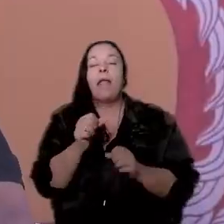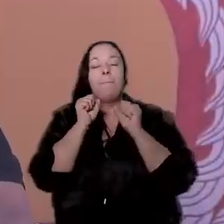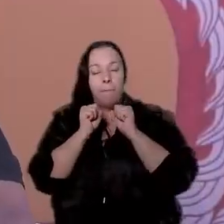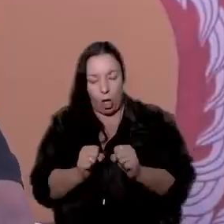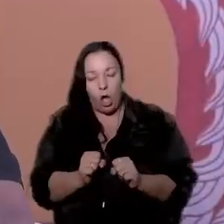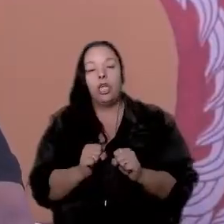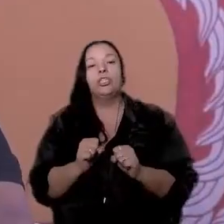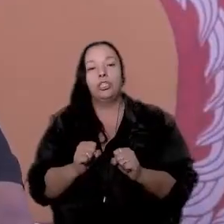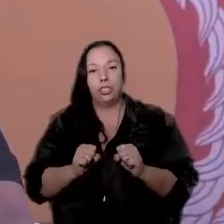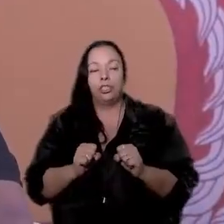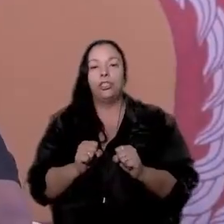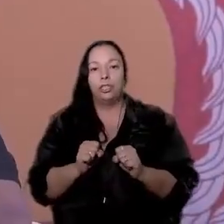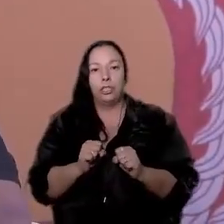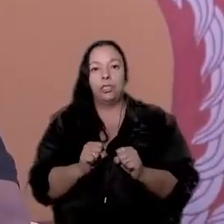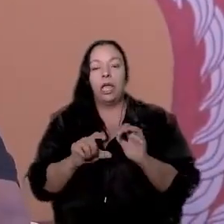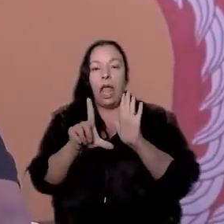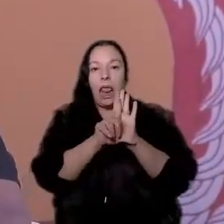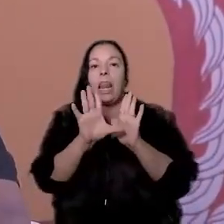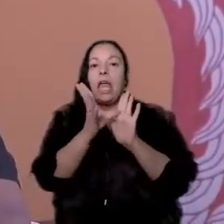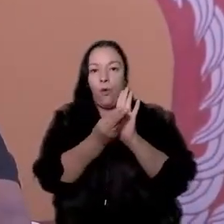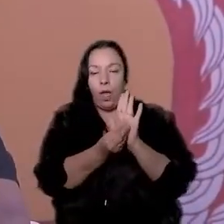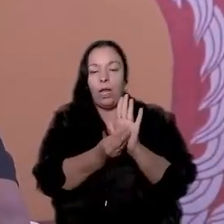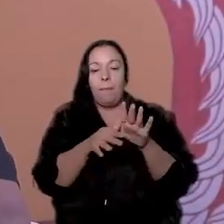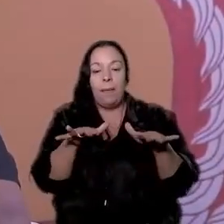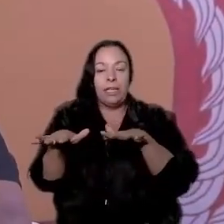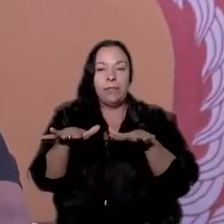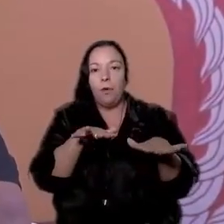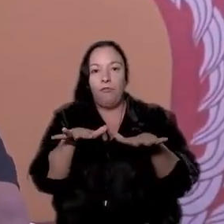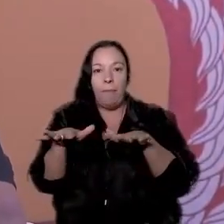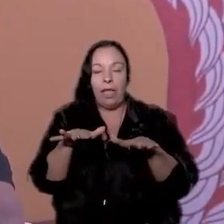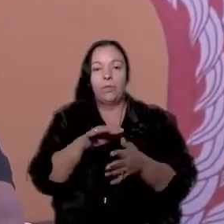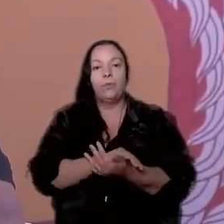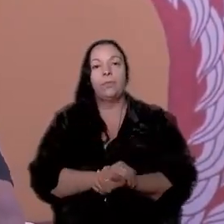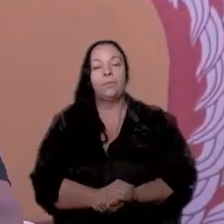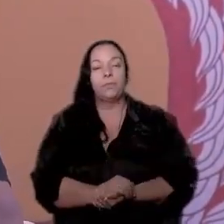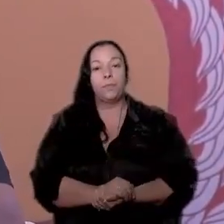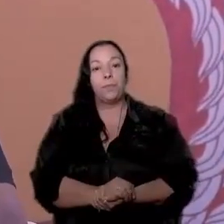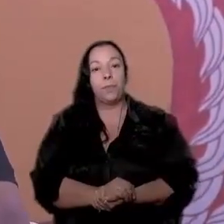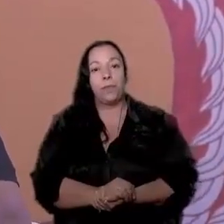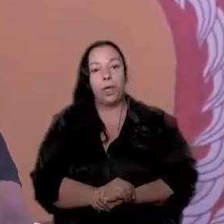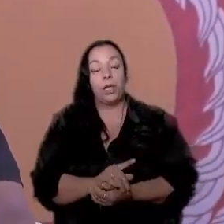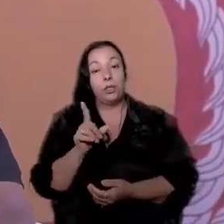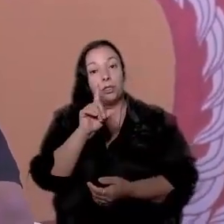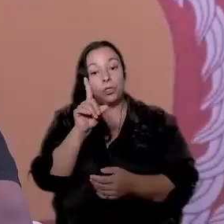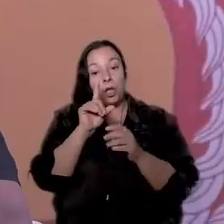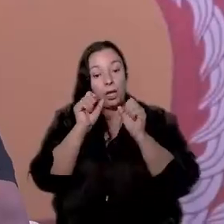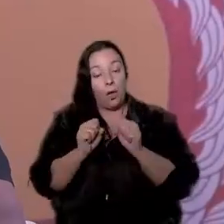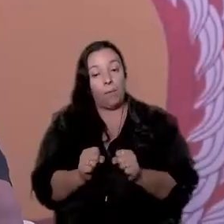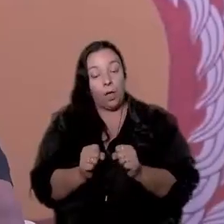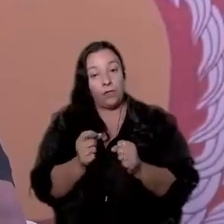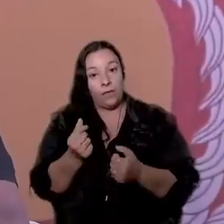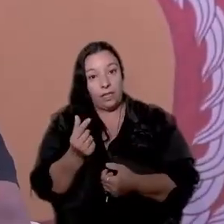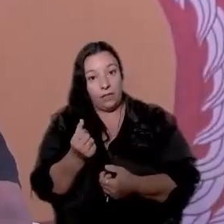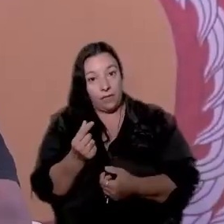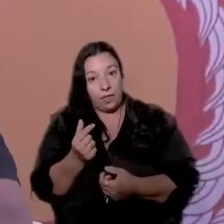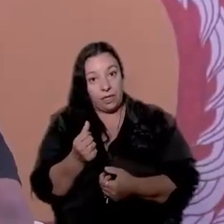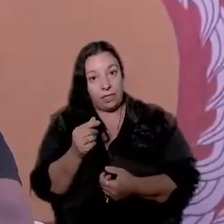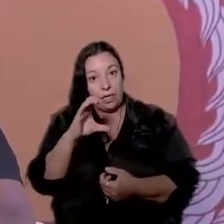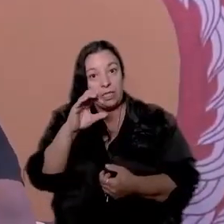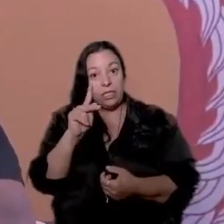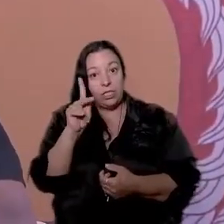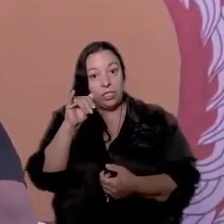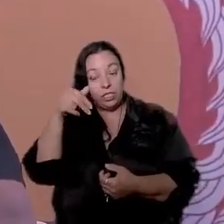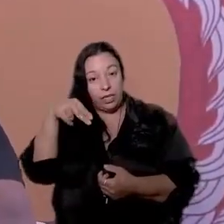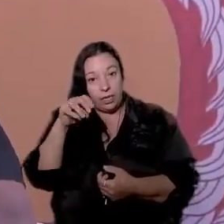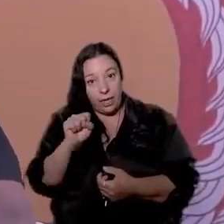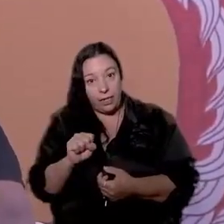Também pode. A Lei Rouanet permite esse movimento. Aí eu disse, só não pode você financiar algum espetáculo chinês na